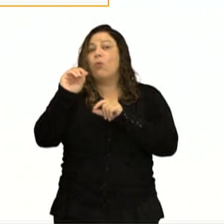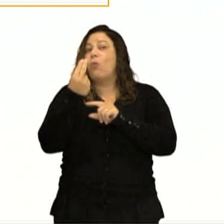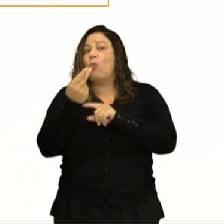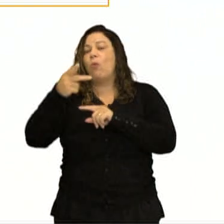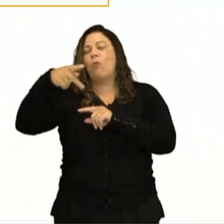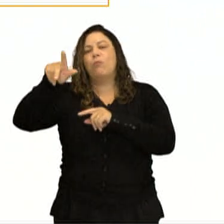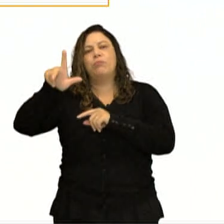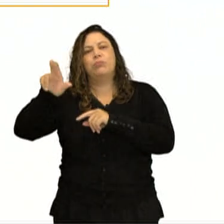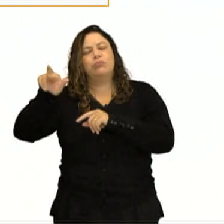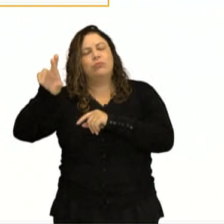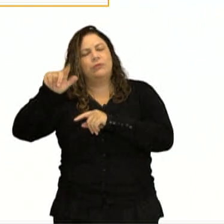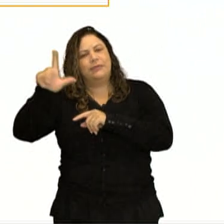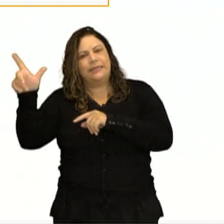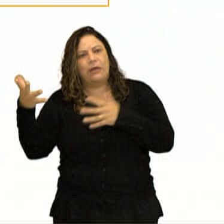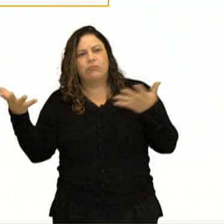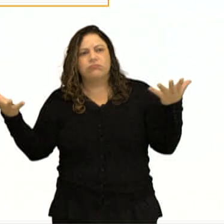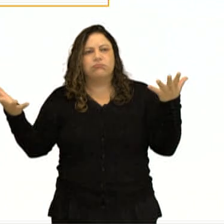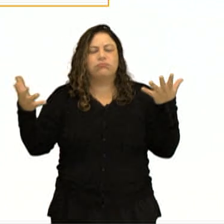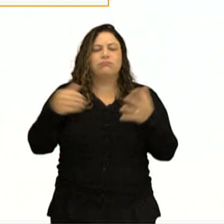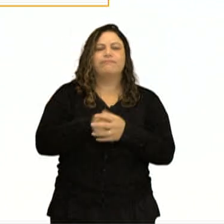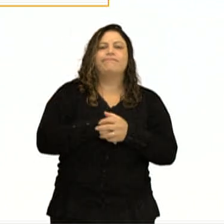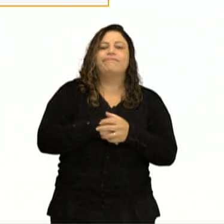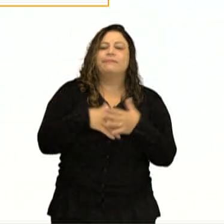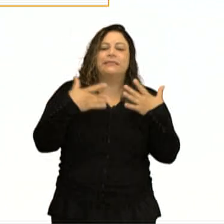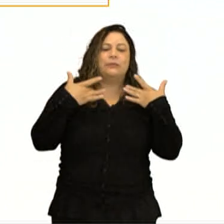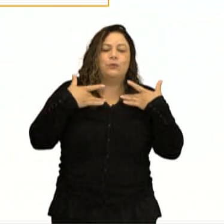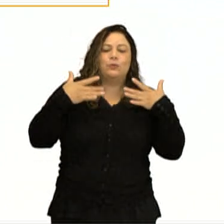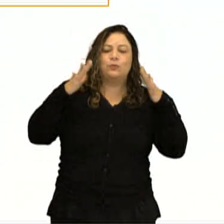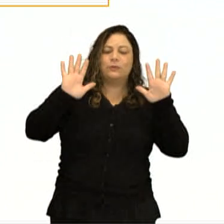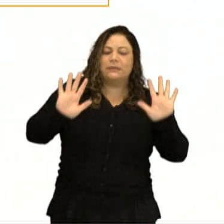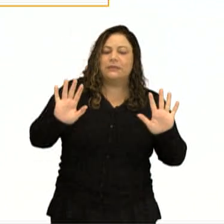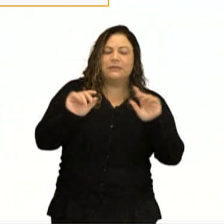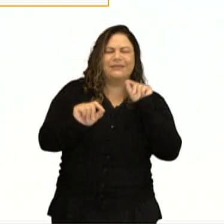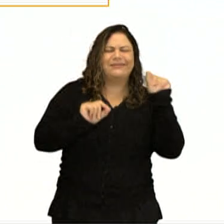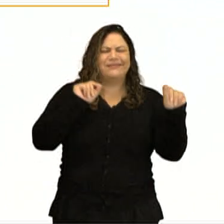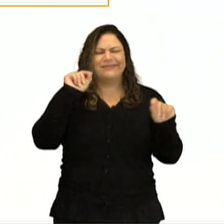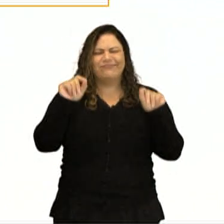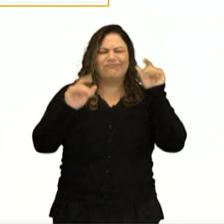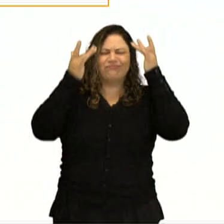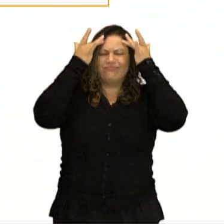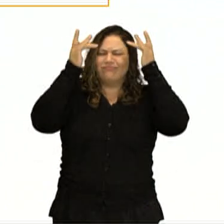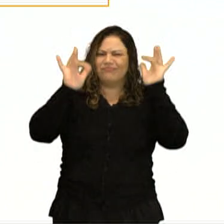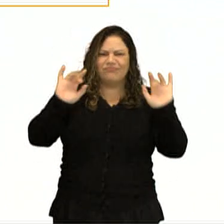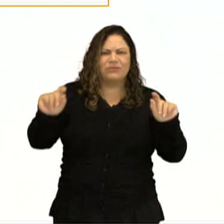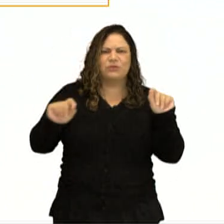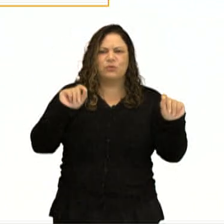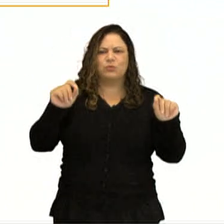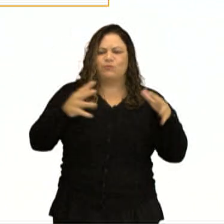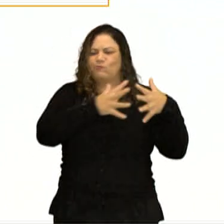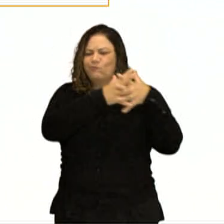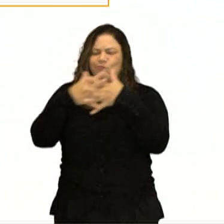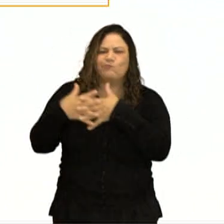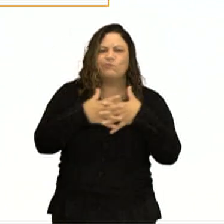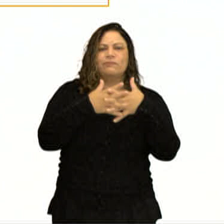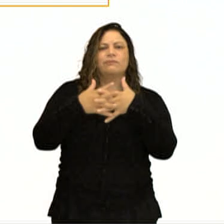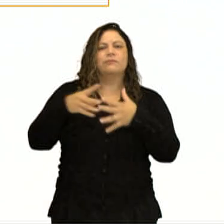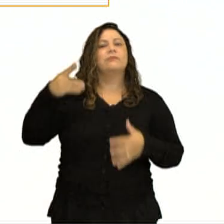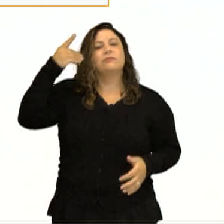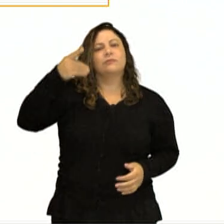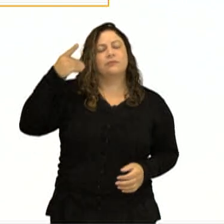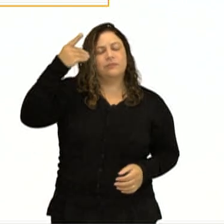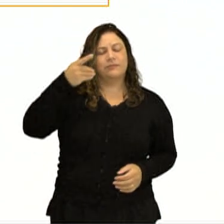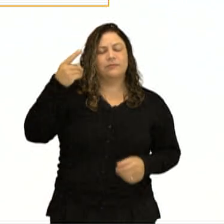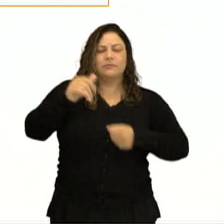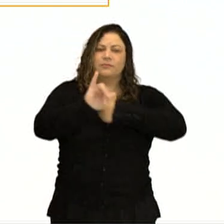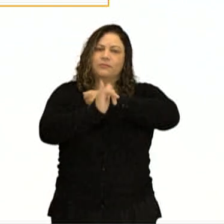ser o singular. Não sou daqueles que. Então, qual o conflito vivido pelo deputado na crônica? Então,